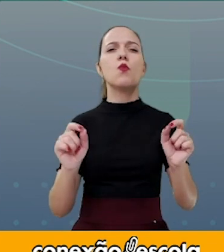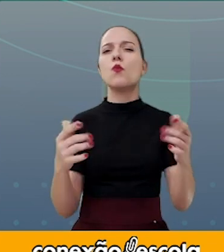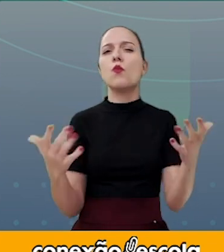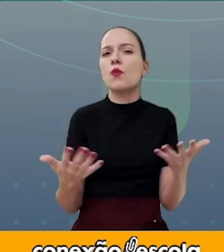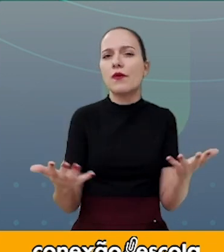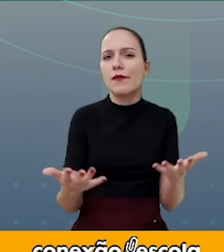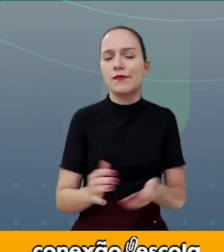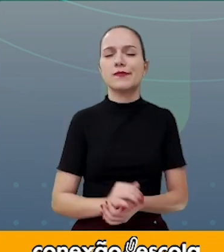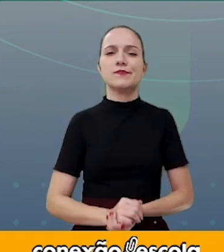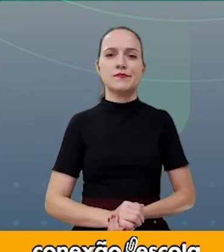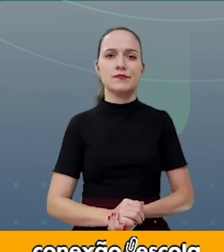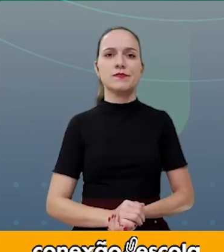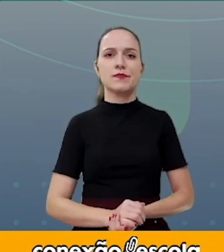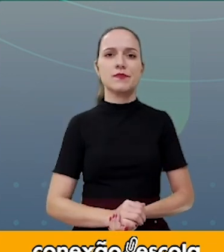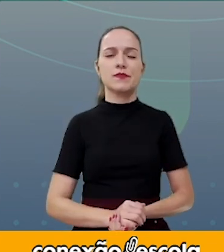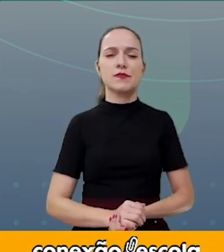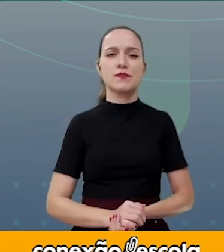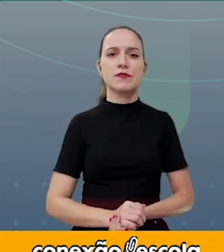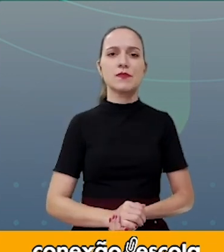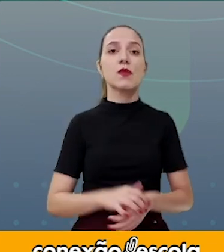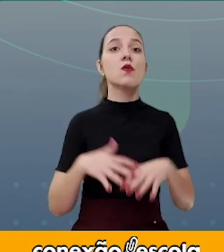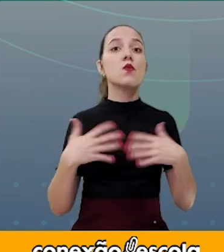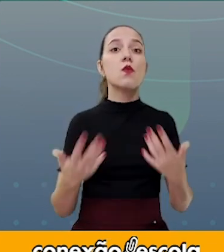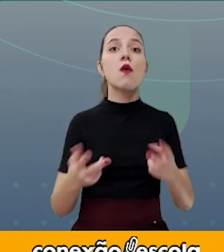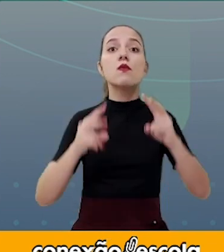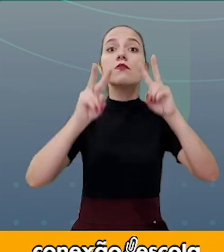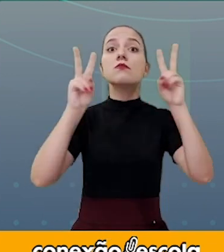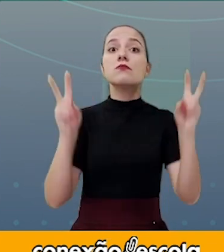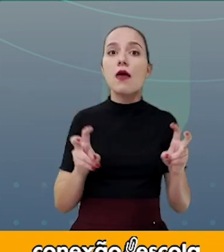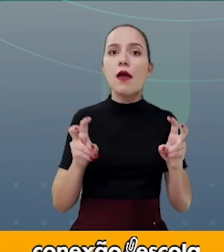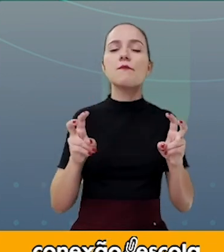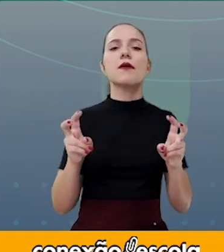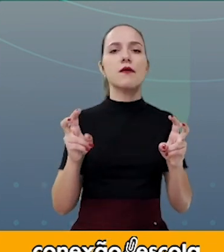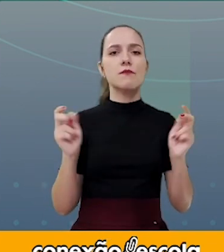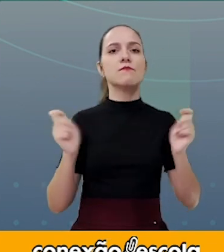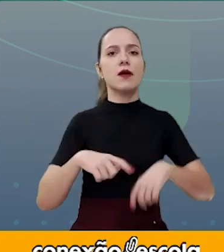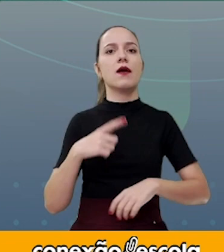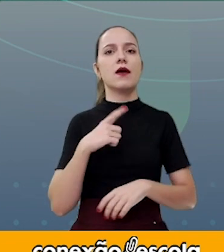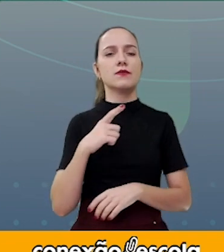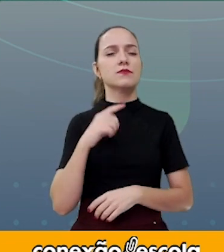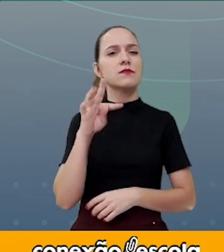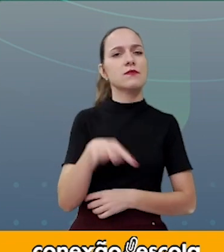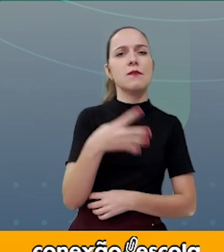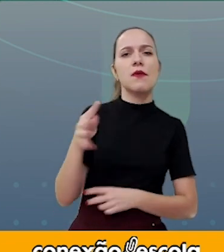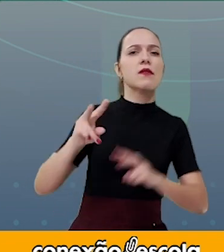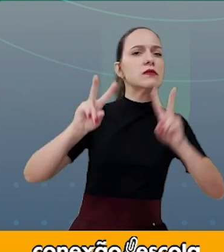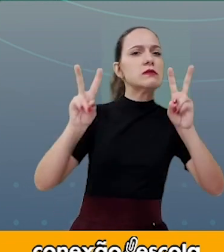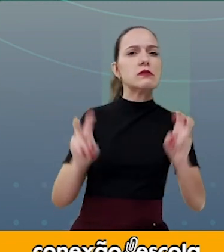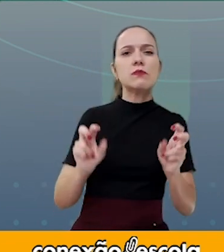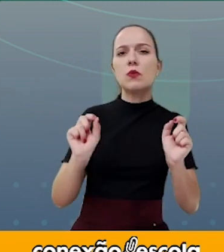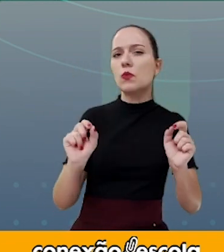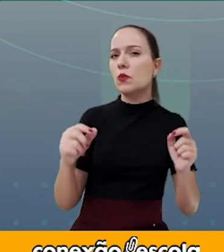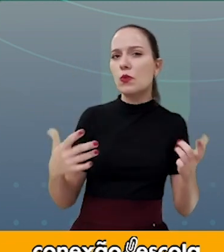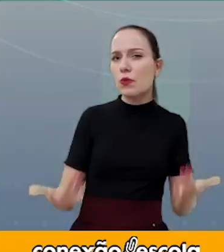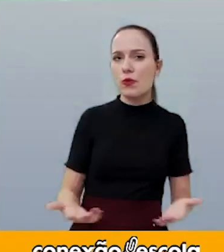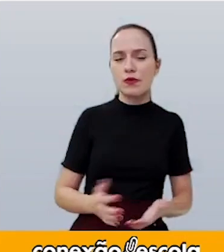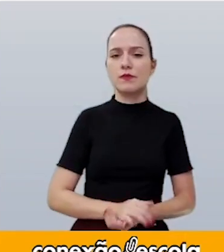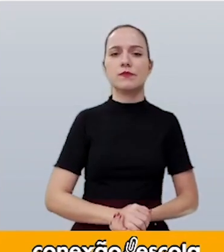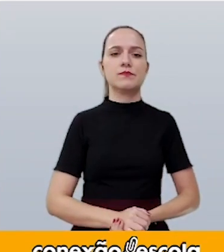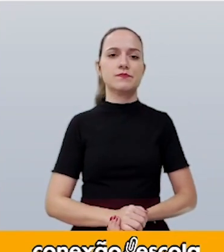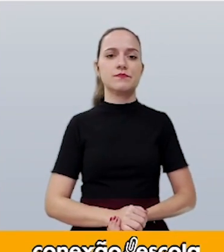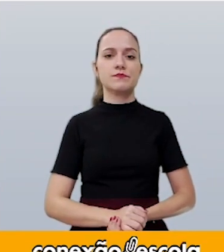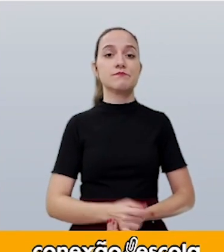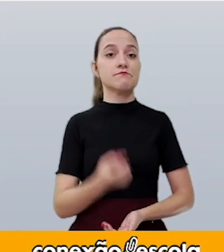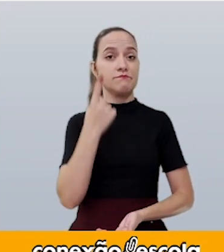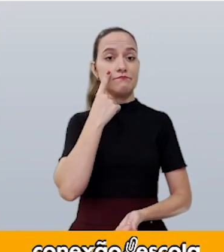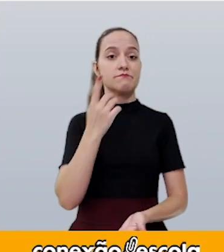trata? Qual é o assunto que eu vou abordar nessa tabela?